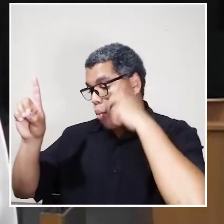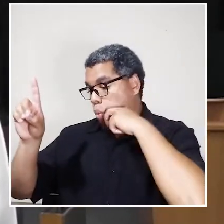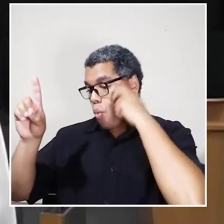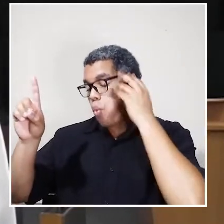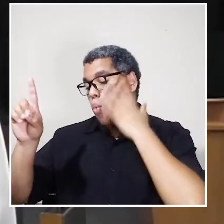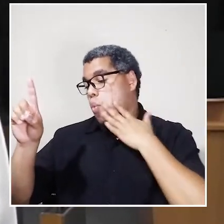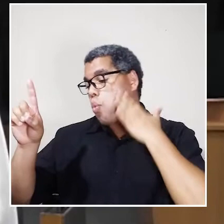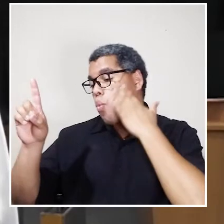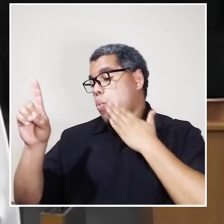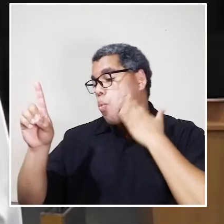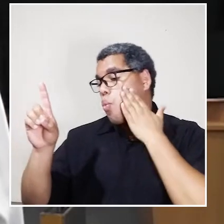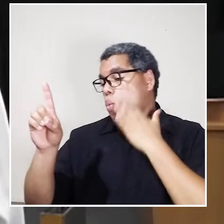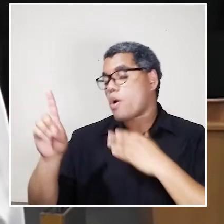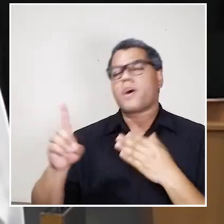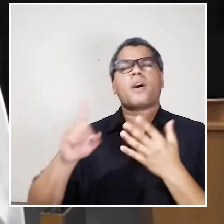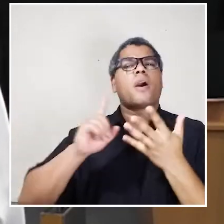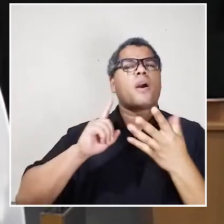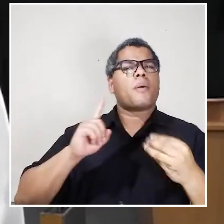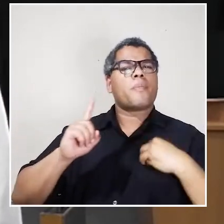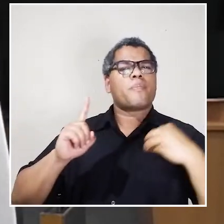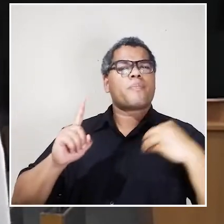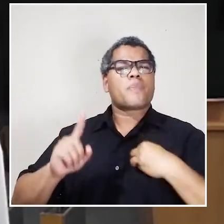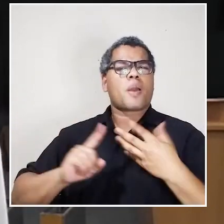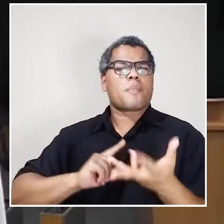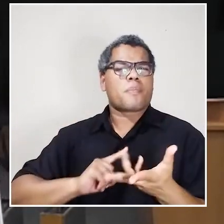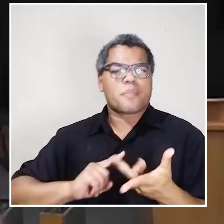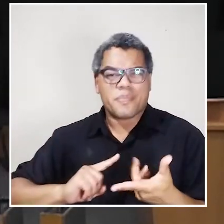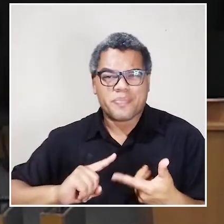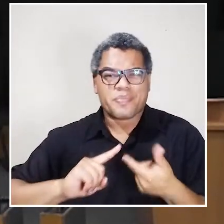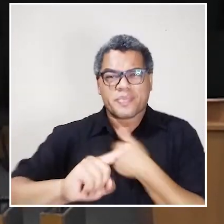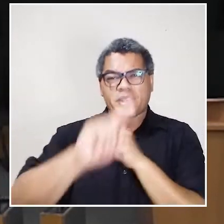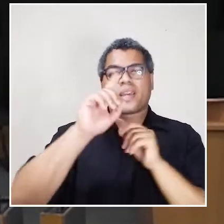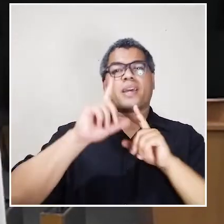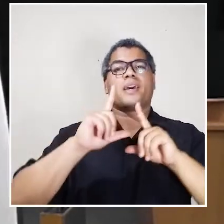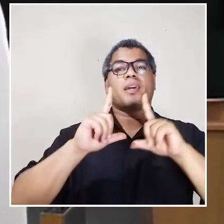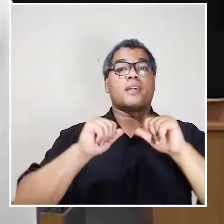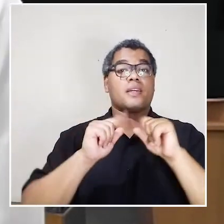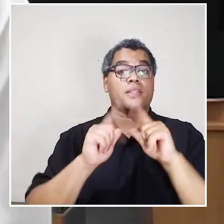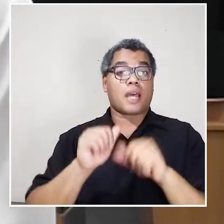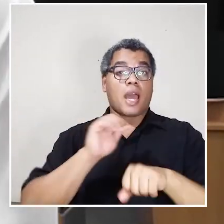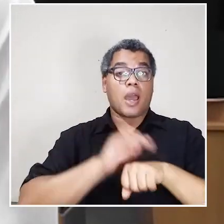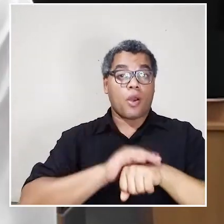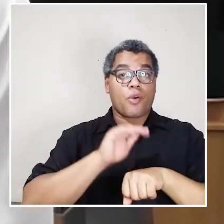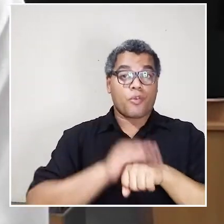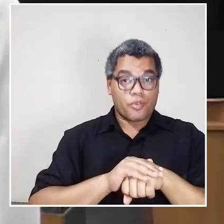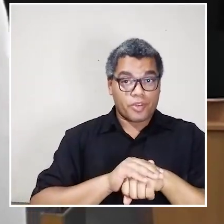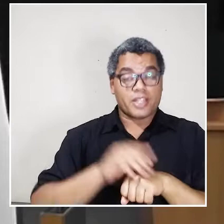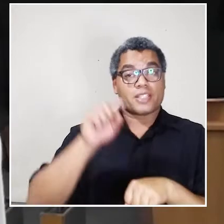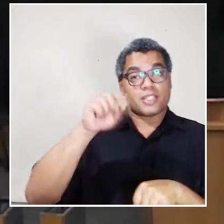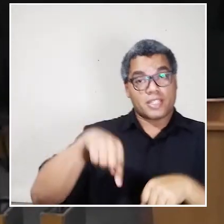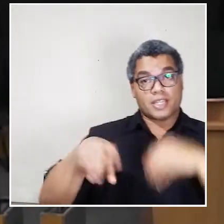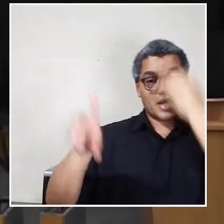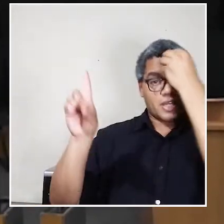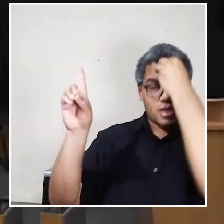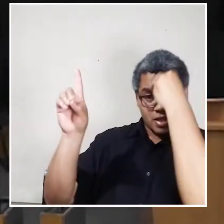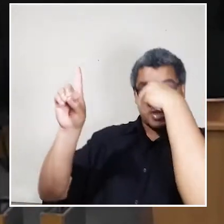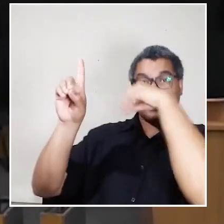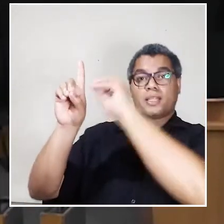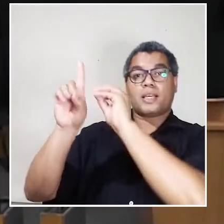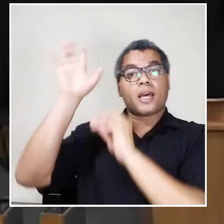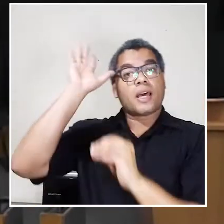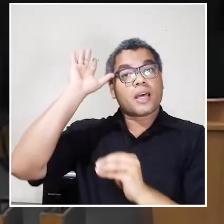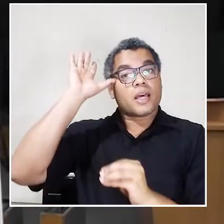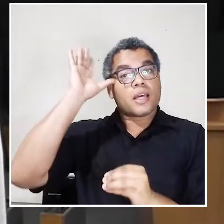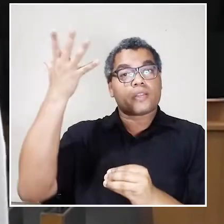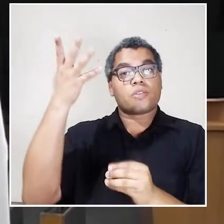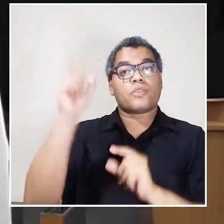mesmo. Tantas as imoralidades cometidas por Israel. E esta rebelião redundou